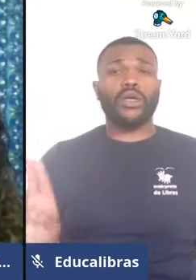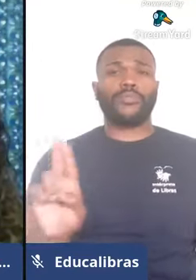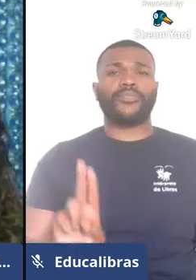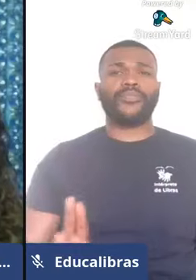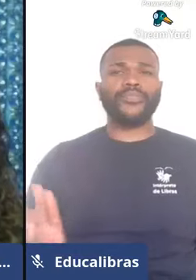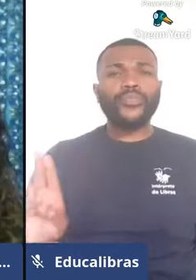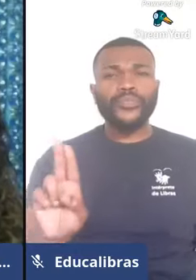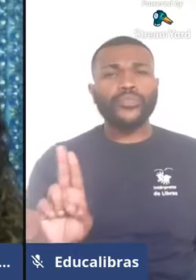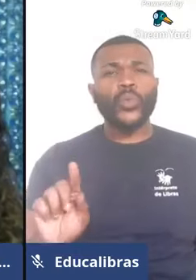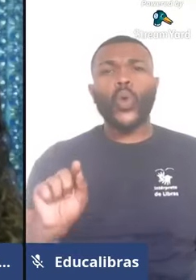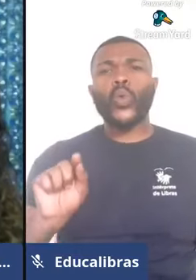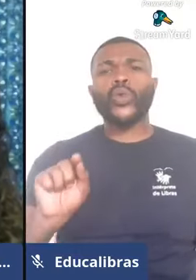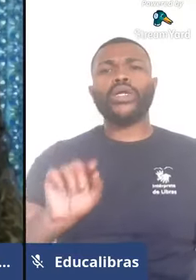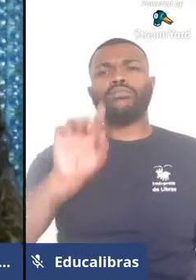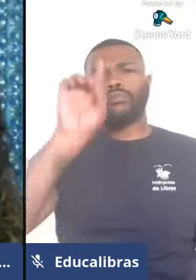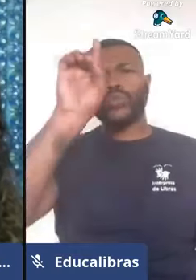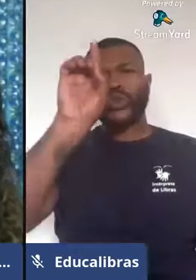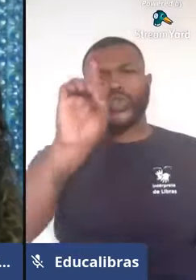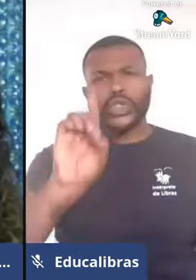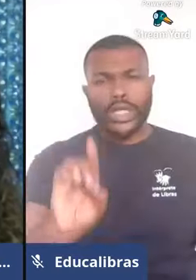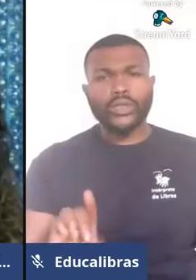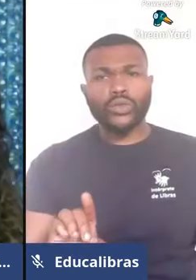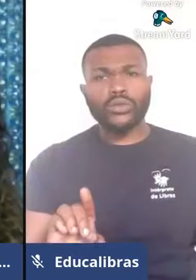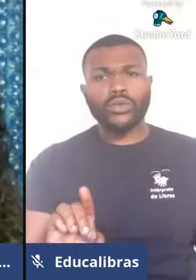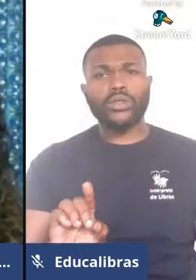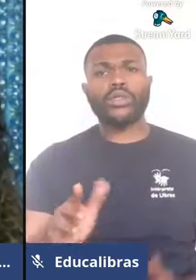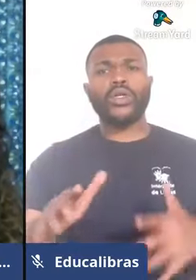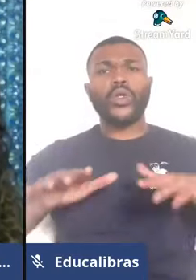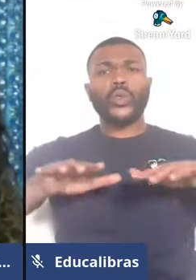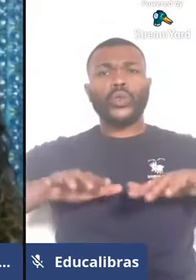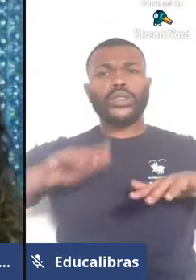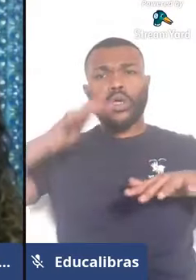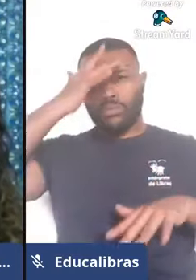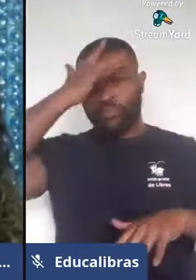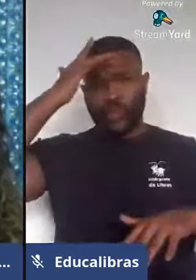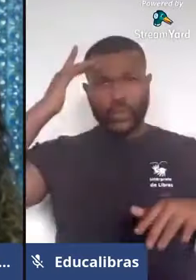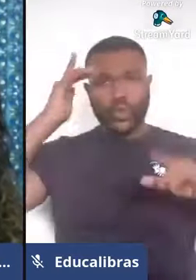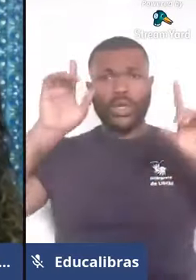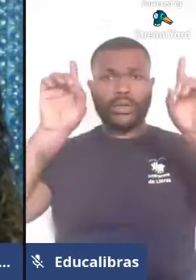dos direitos, né, para a inclusão das pessoas com deficiência.